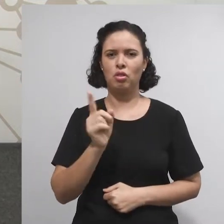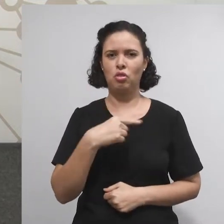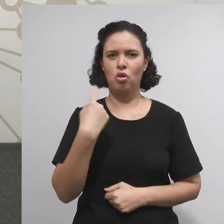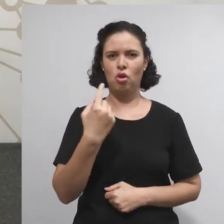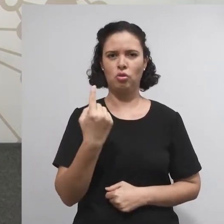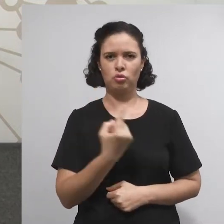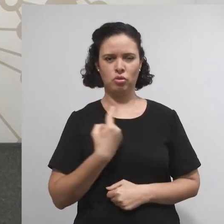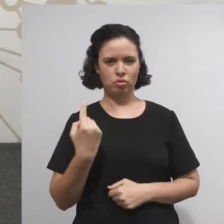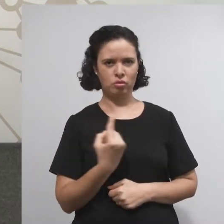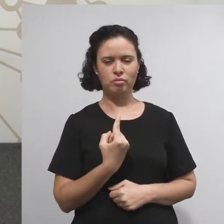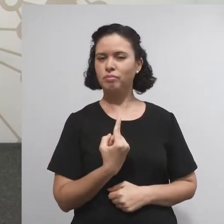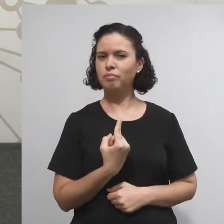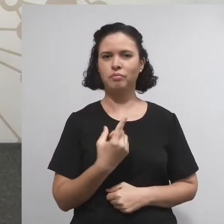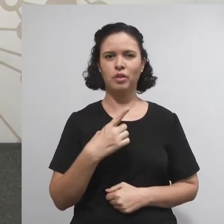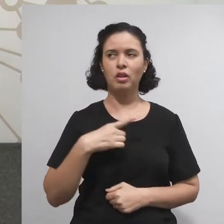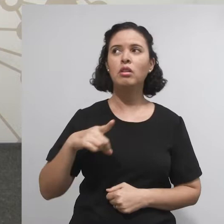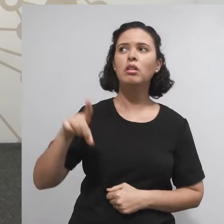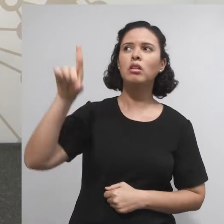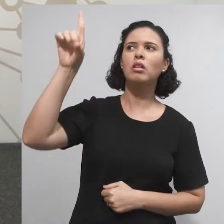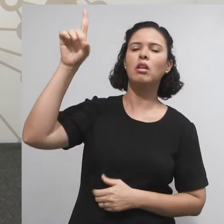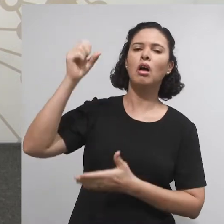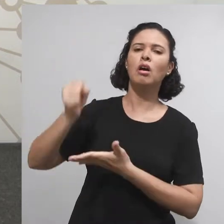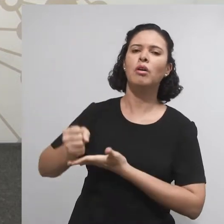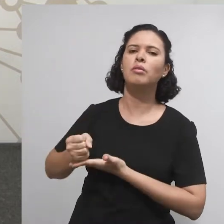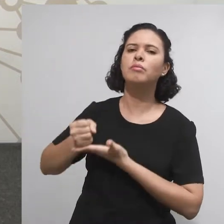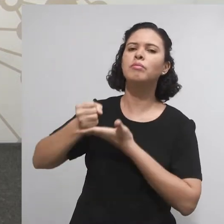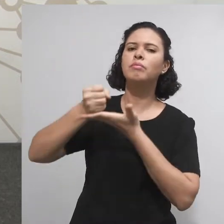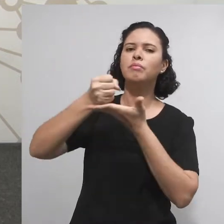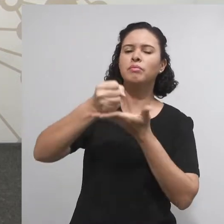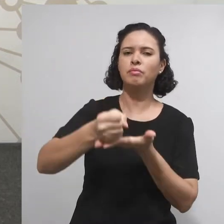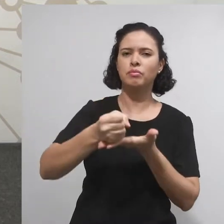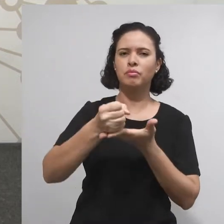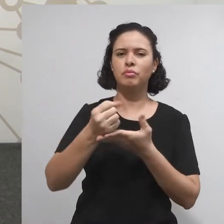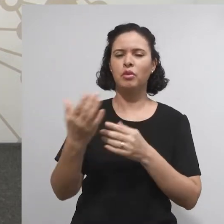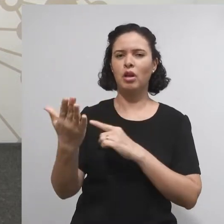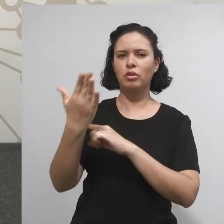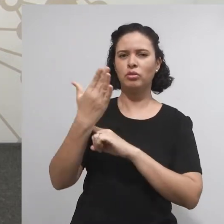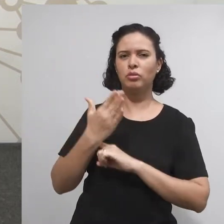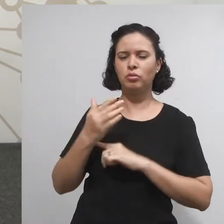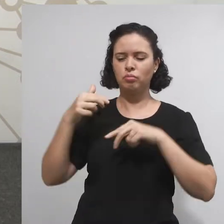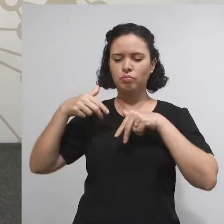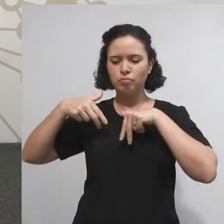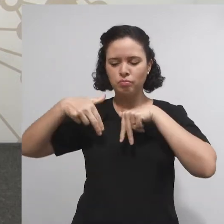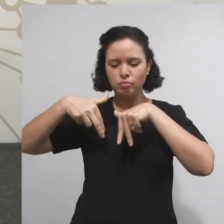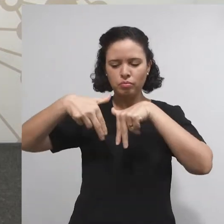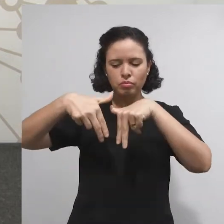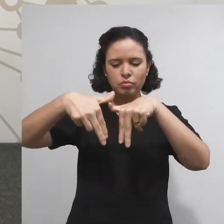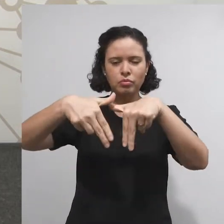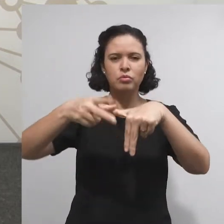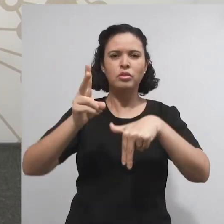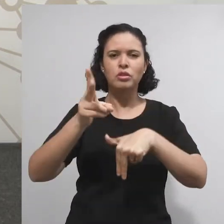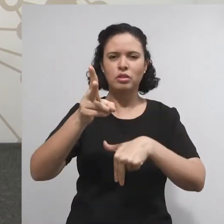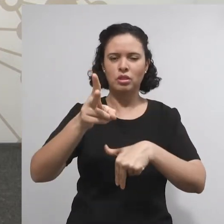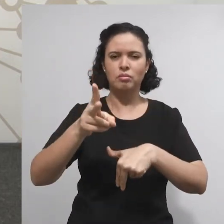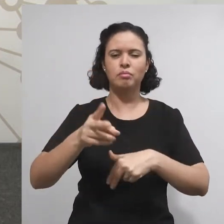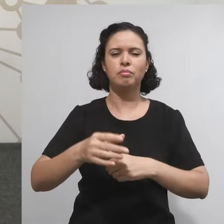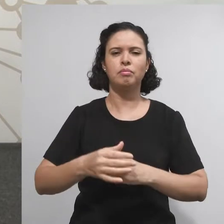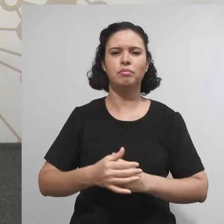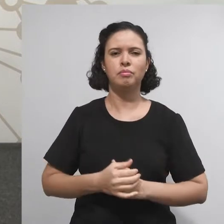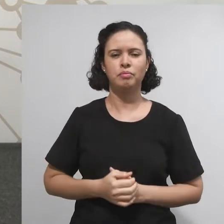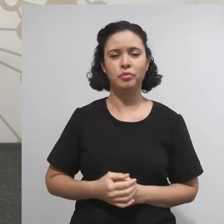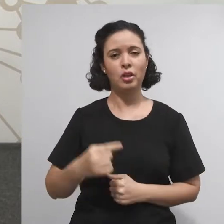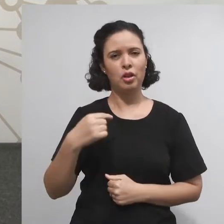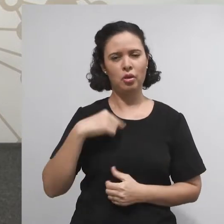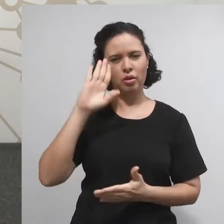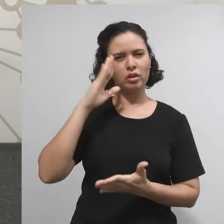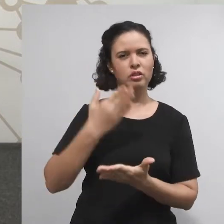estamos sós. Tem um Deus que nos carregando no colo e caminhando ao nosso lado enquanto tentamos.